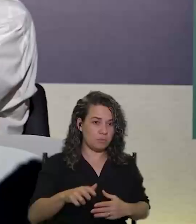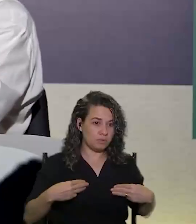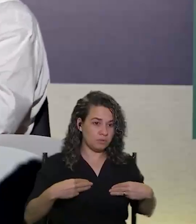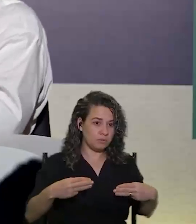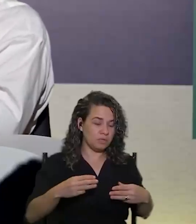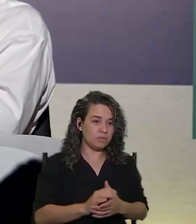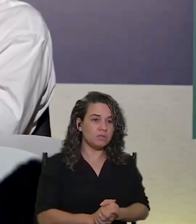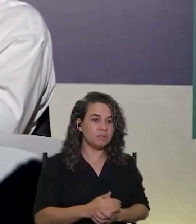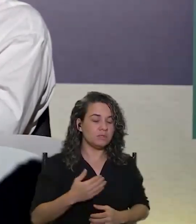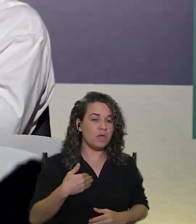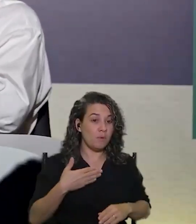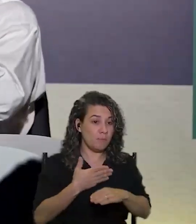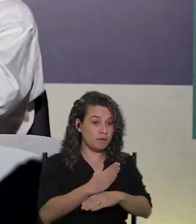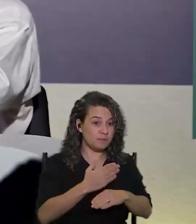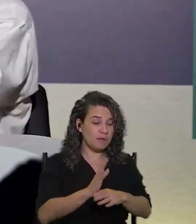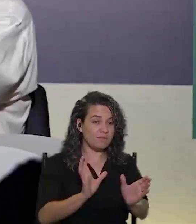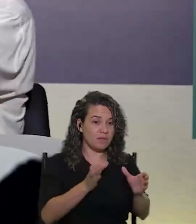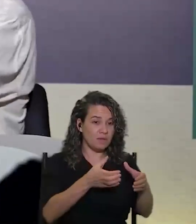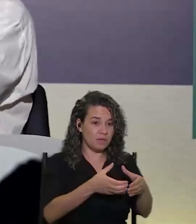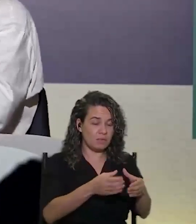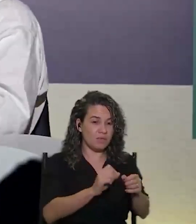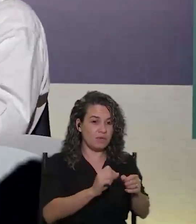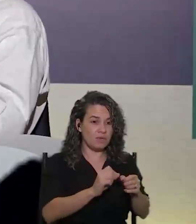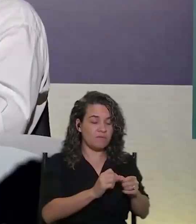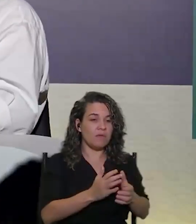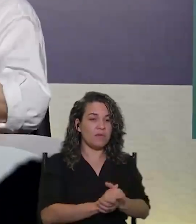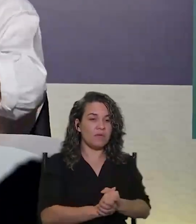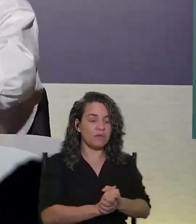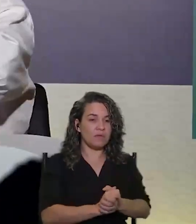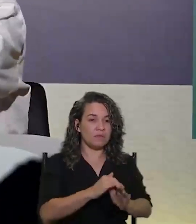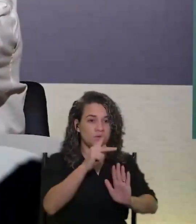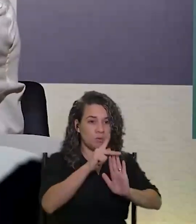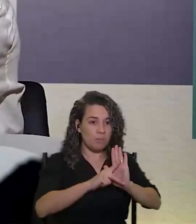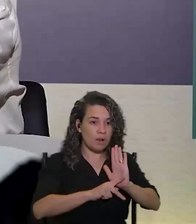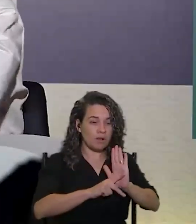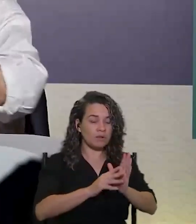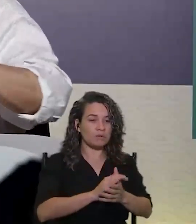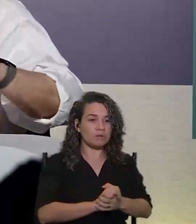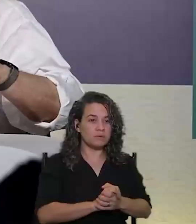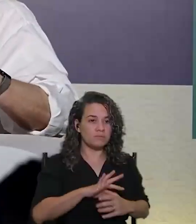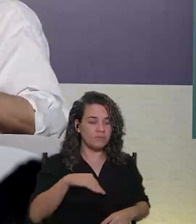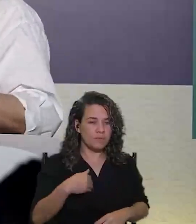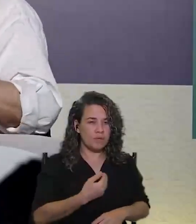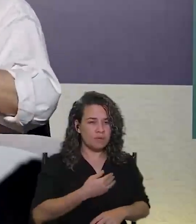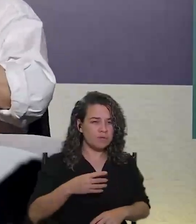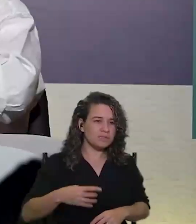fazia parte da equipe que fez o Plano Cruzado numa outra... E aí nós passamos um dia